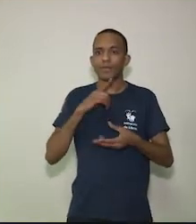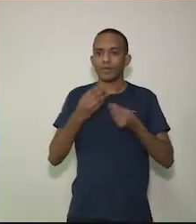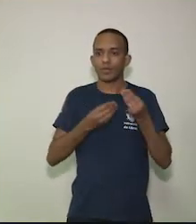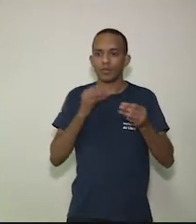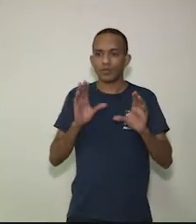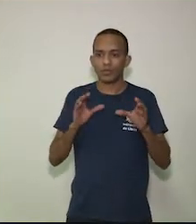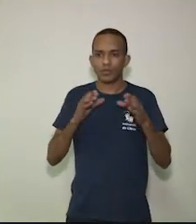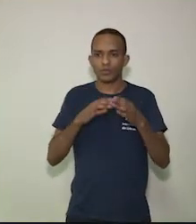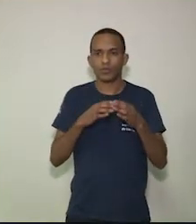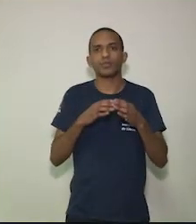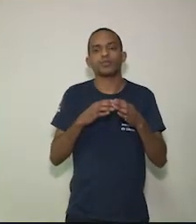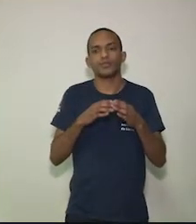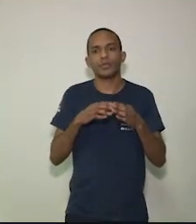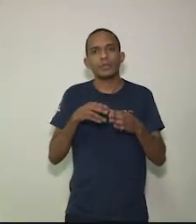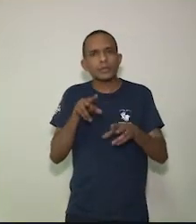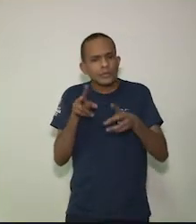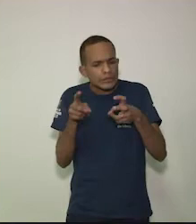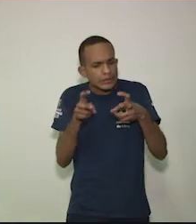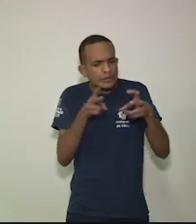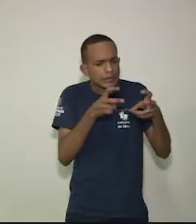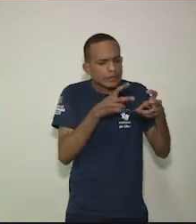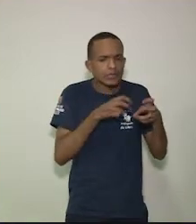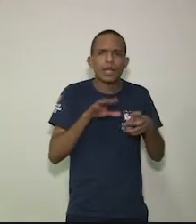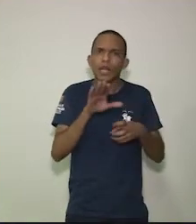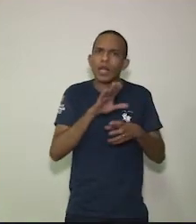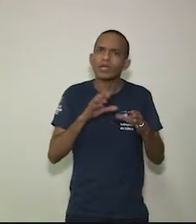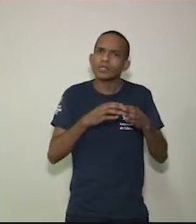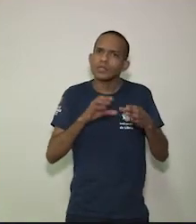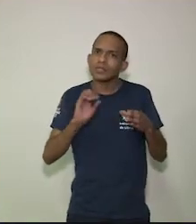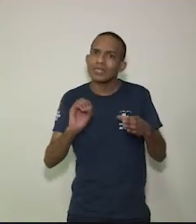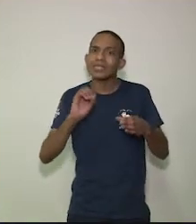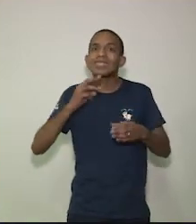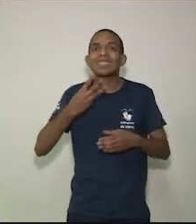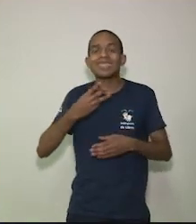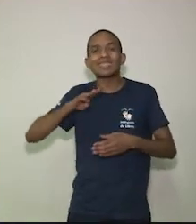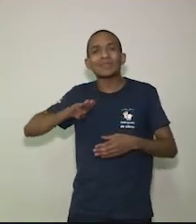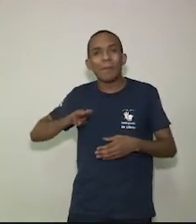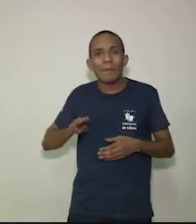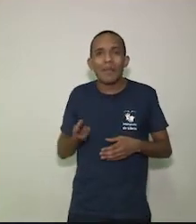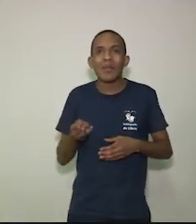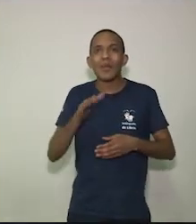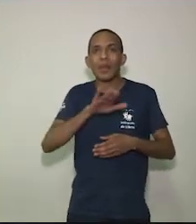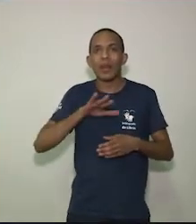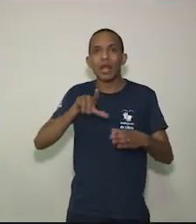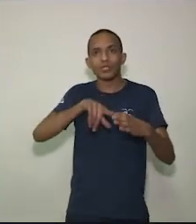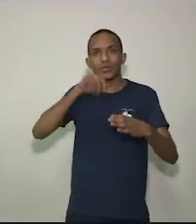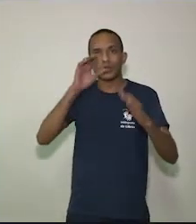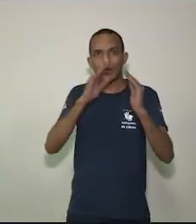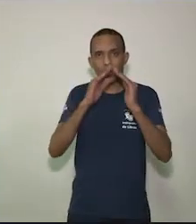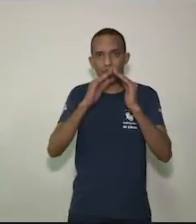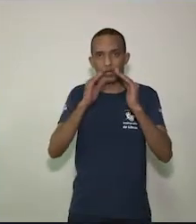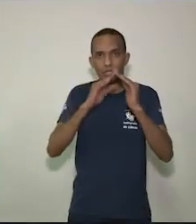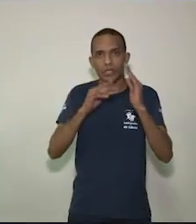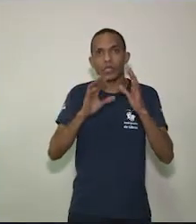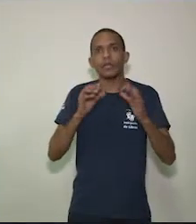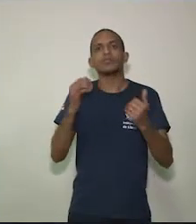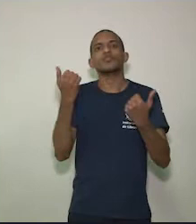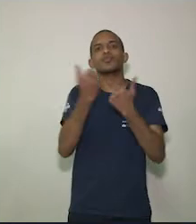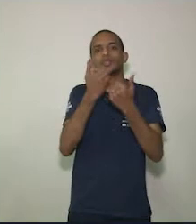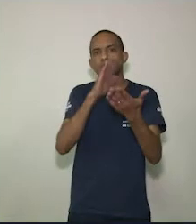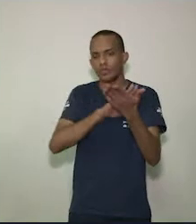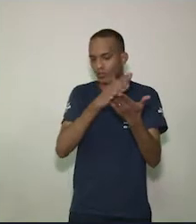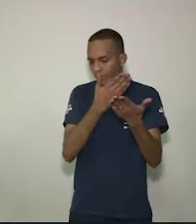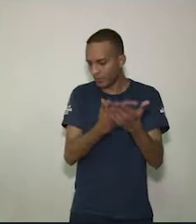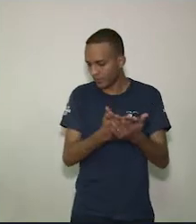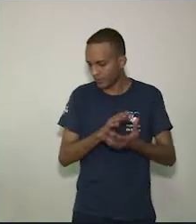a gente observa que eu tinha na fase 0, 3 milhões de domicílios que foram sorteados. A partir da fase 1, com a inclusão da